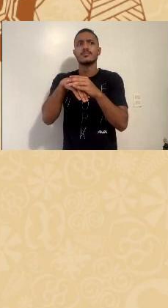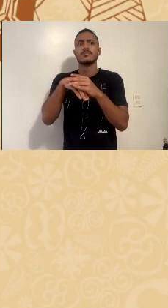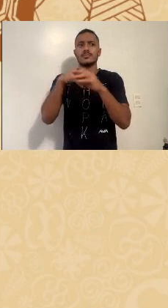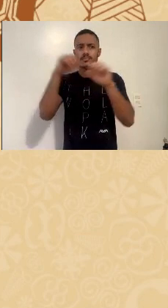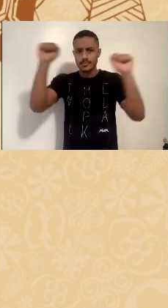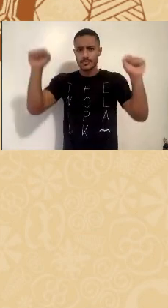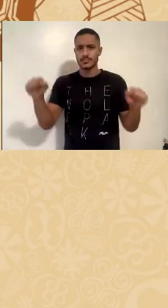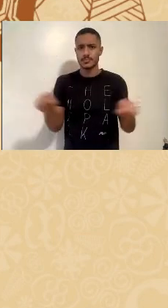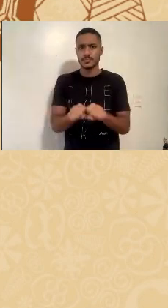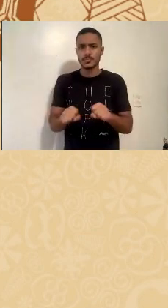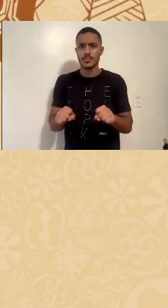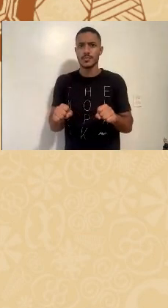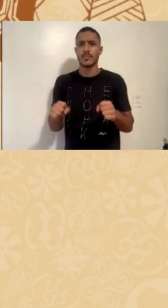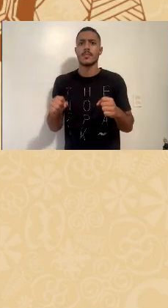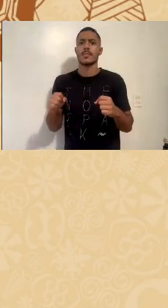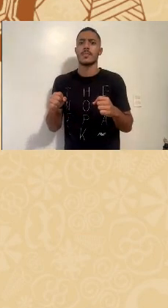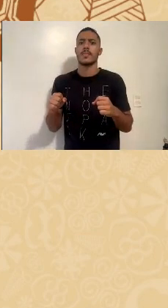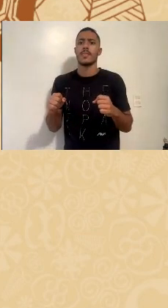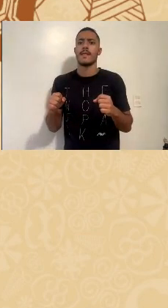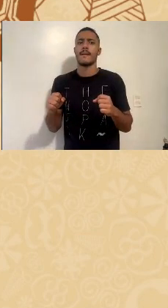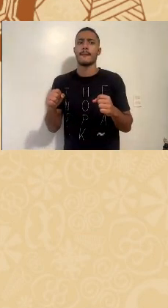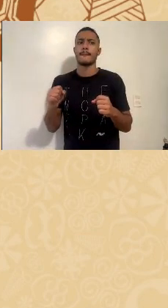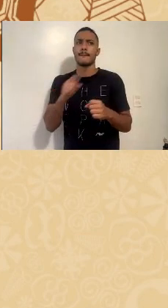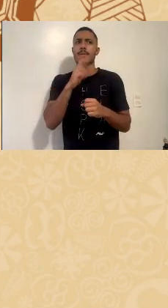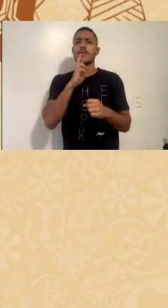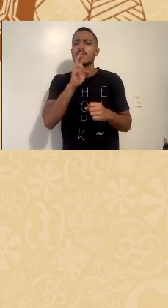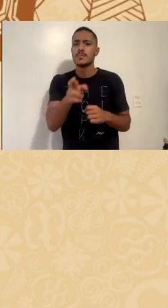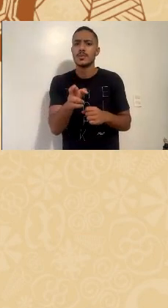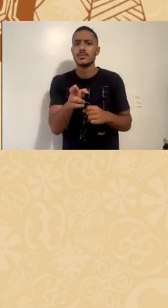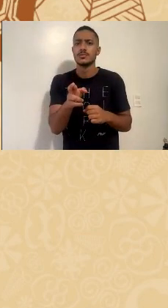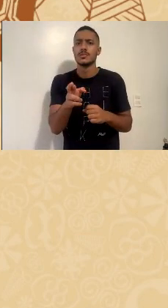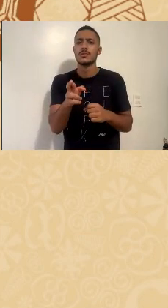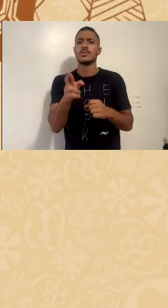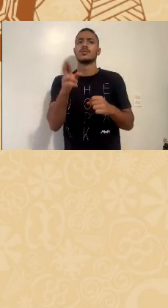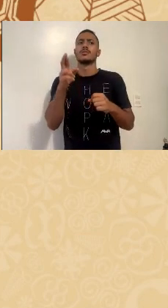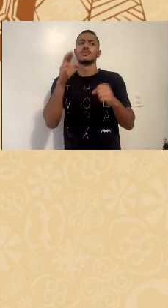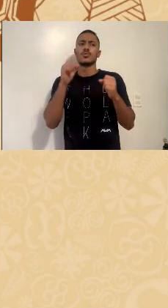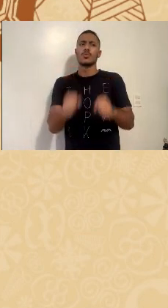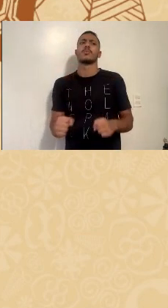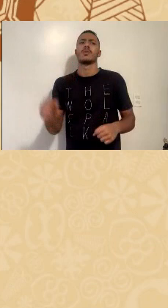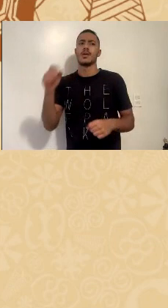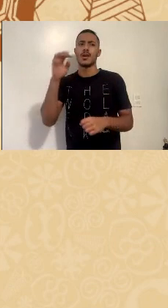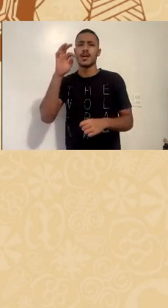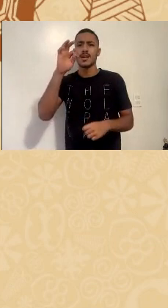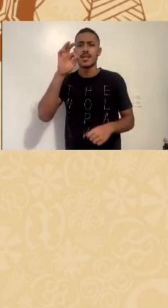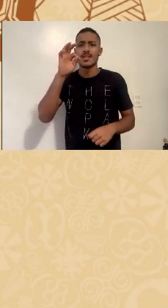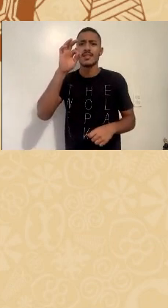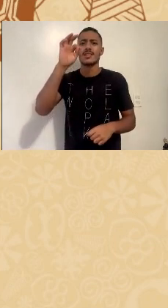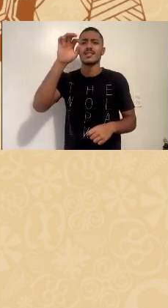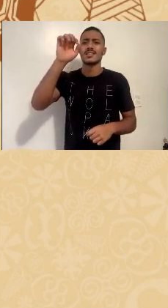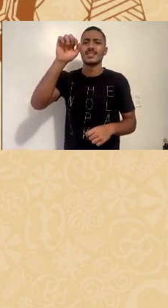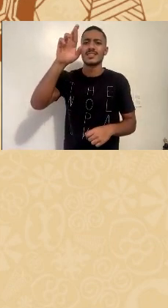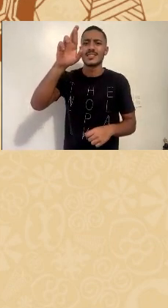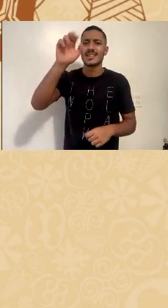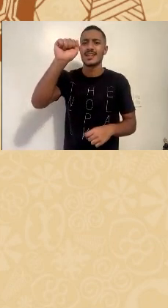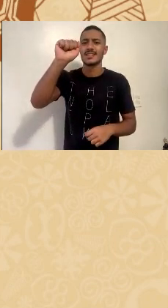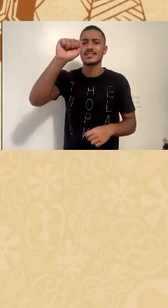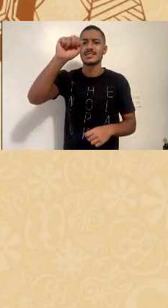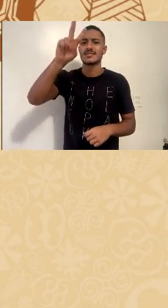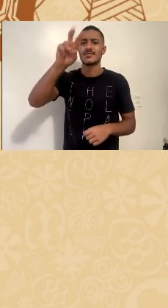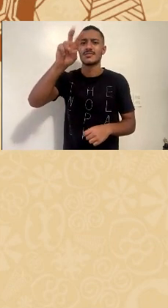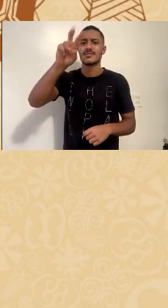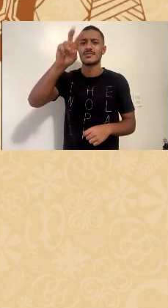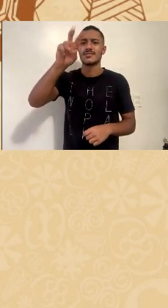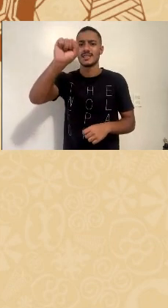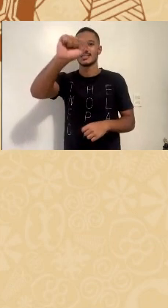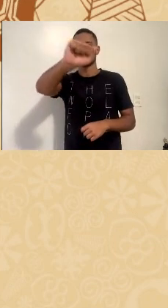muitas vezes vem essa resposta, não, deve ser transversal a qualquer evento, a qualquer mesa, a qualquer composição, e isso como central,